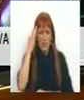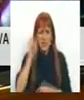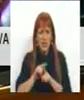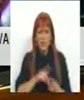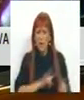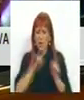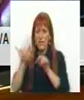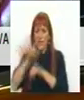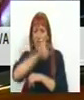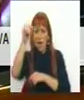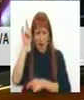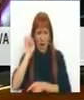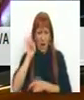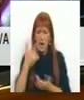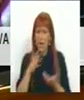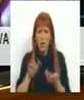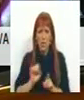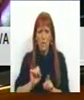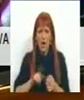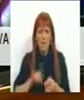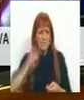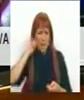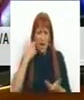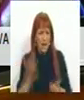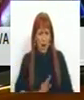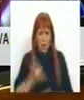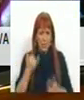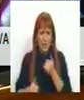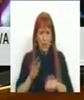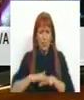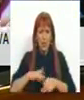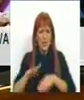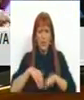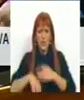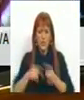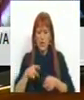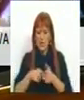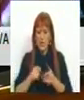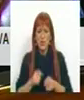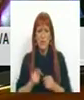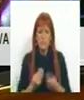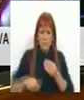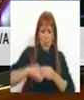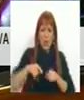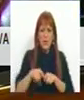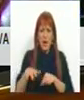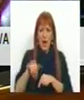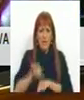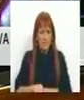capacidade de transporte aéreo estratégico não vai ser colocada em risco por não ser efetuado o necessário upgrade nessas